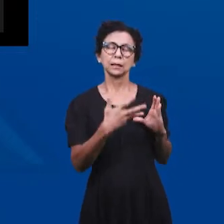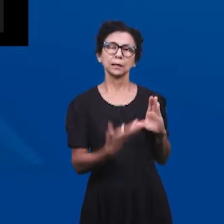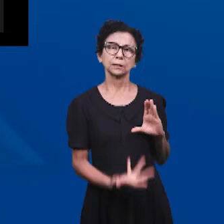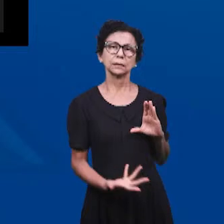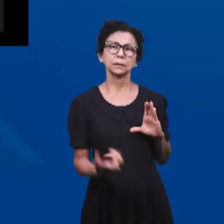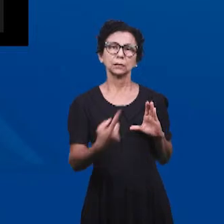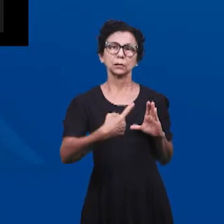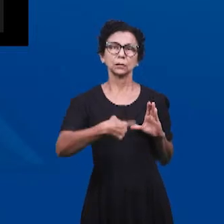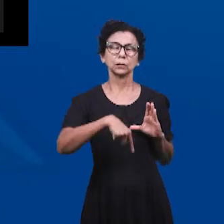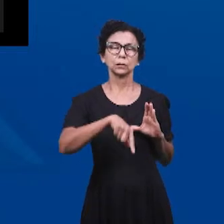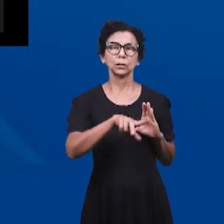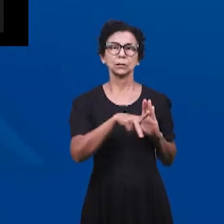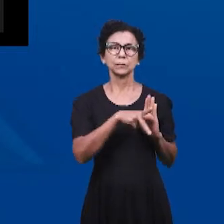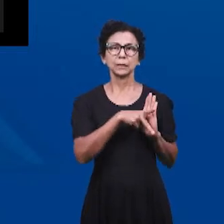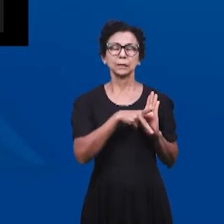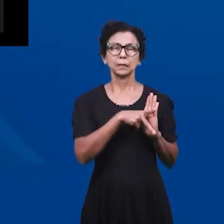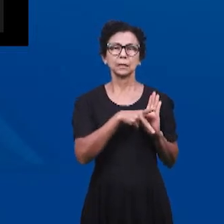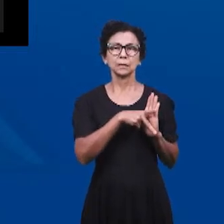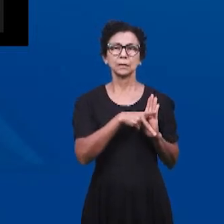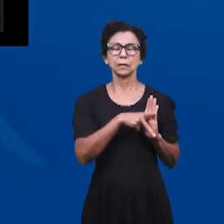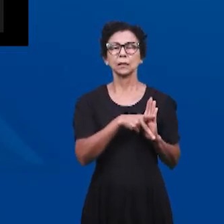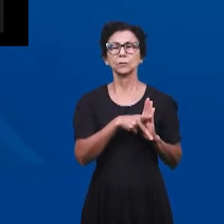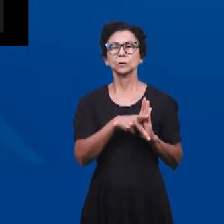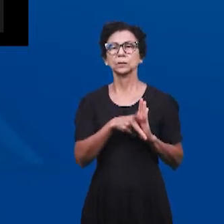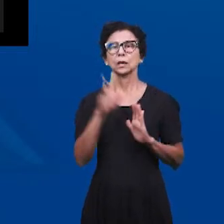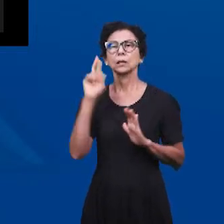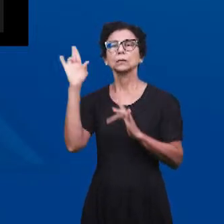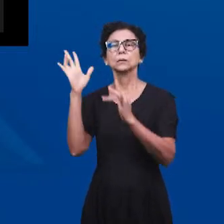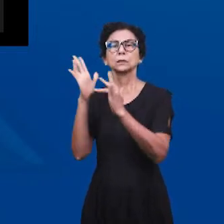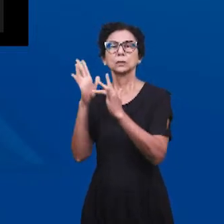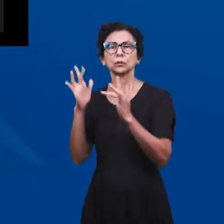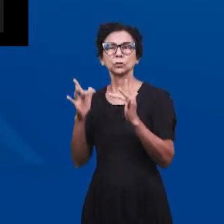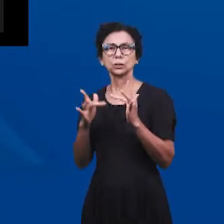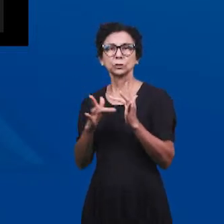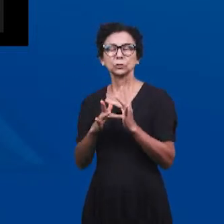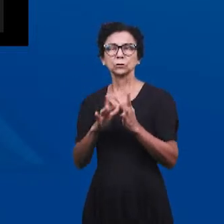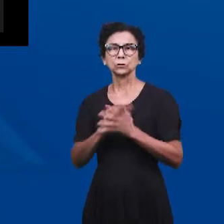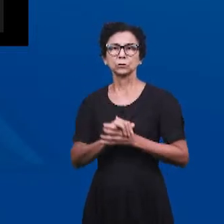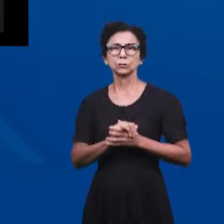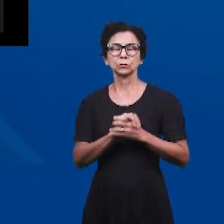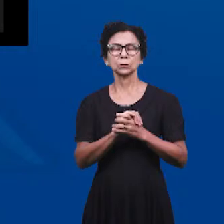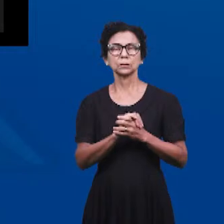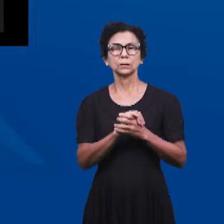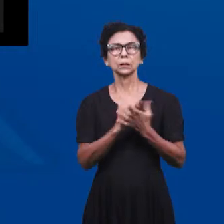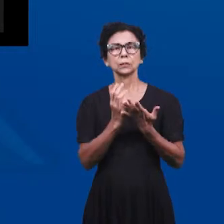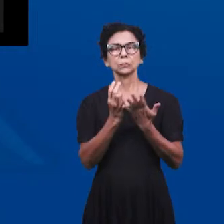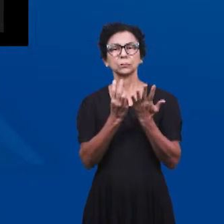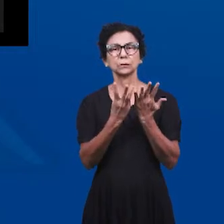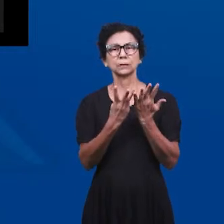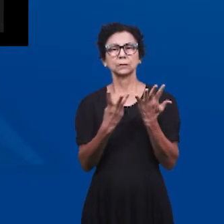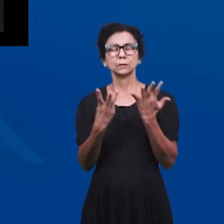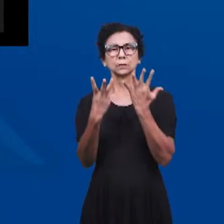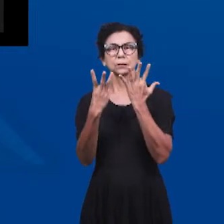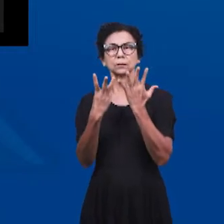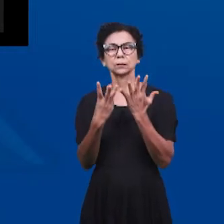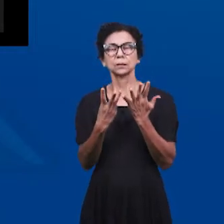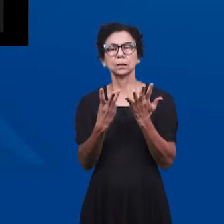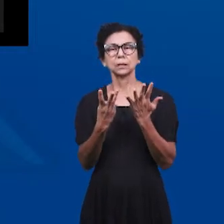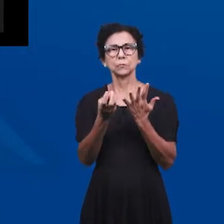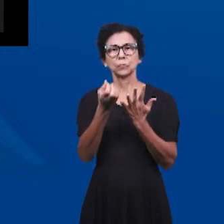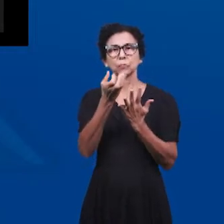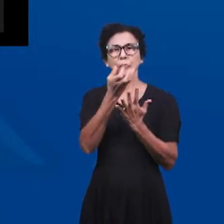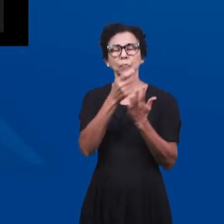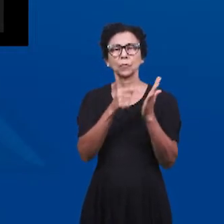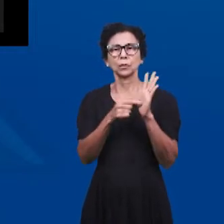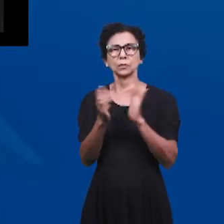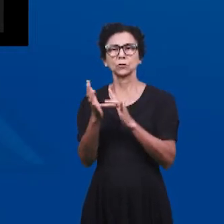somos parte da noiva, esposa de Jesus. Os 7 castiçais mostram Jesus no meio da igreja.